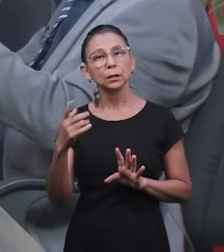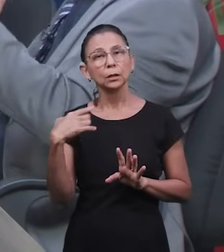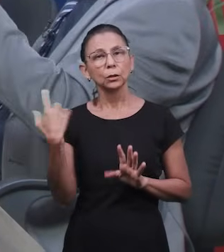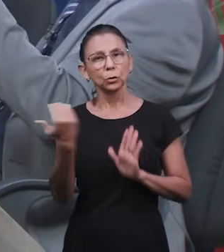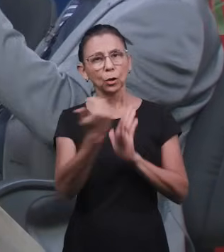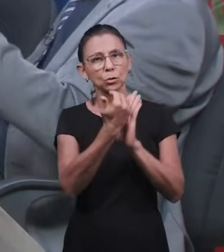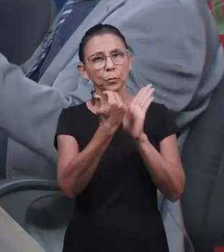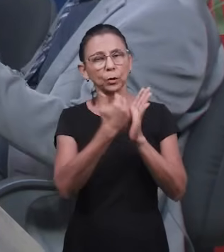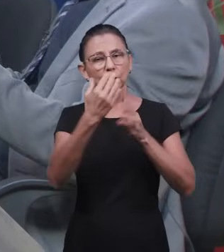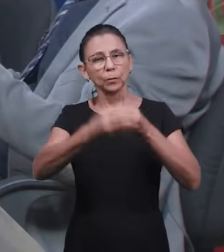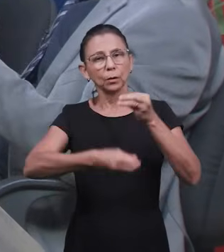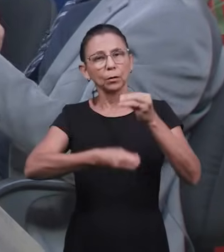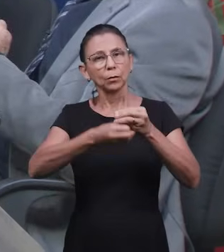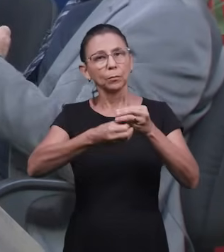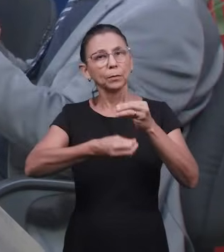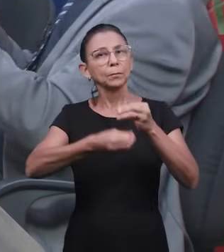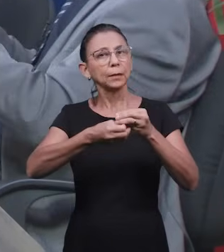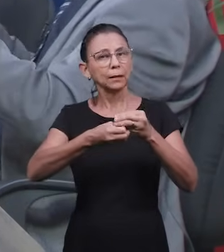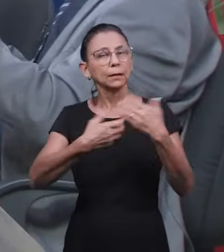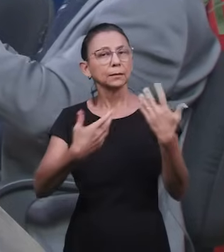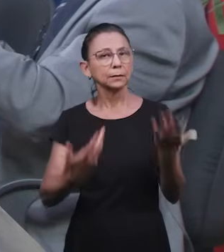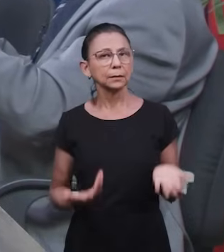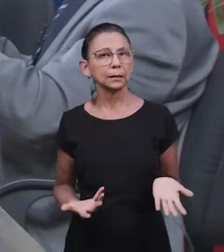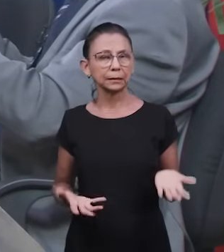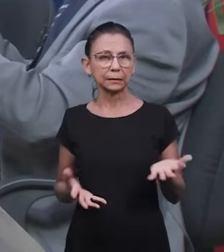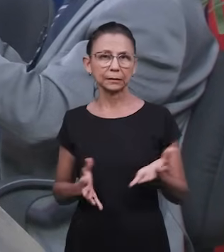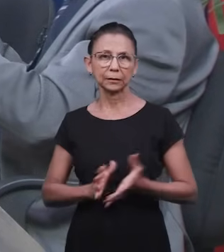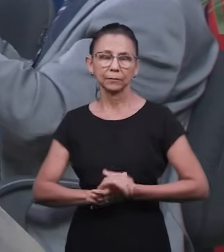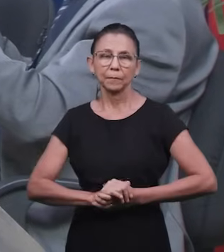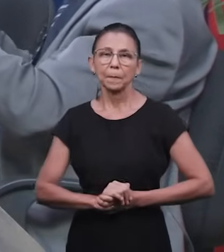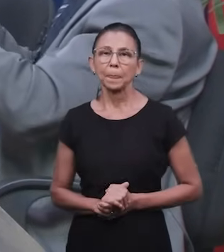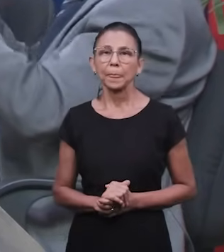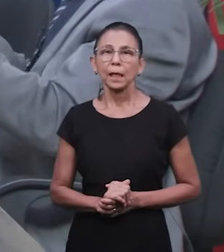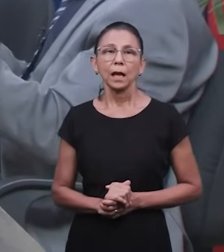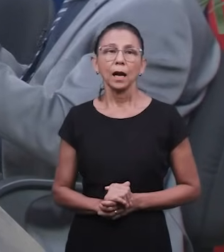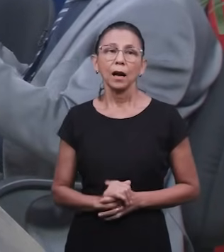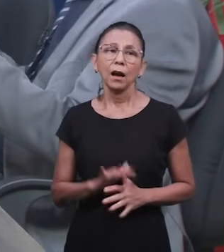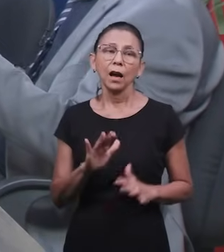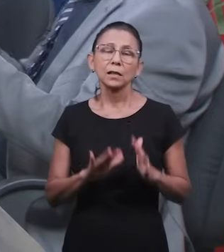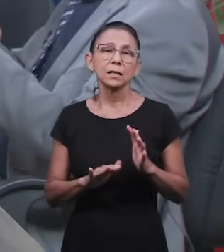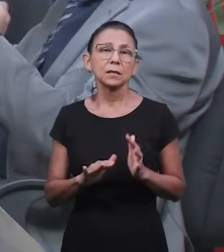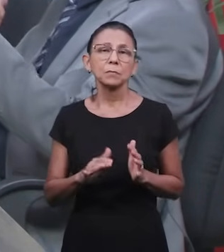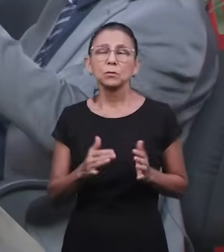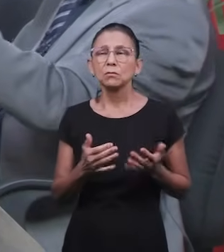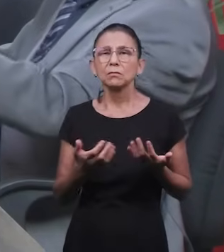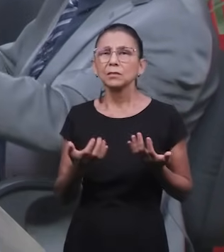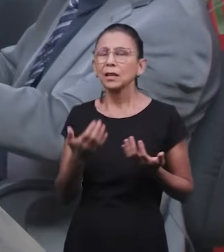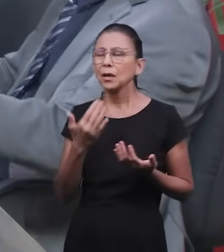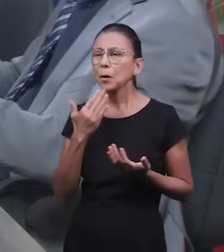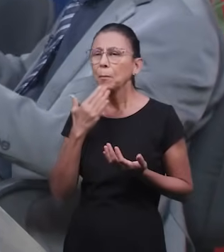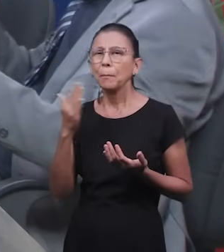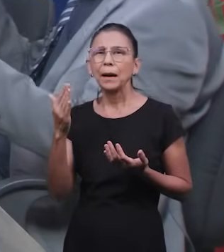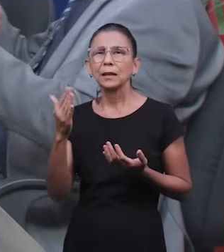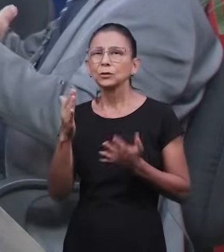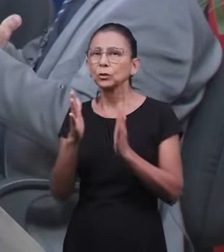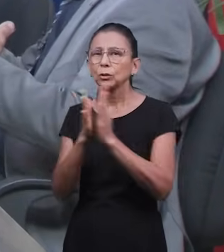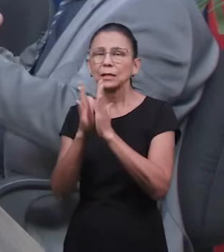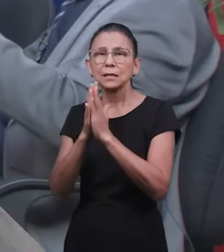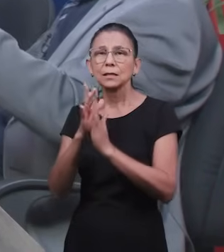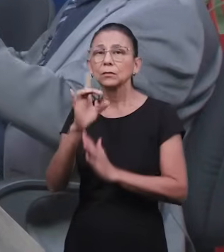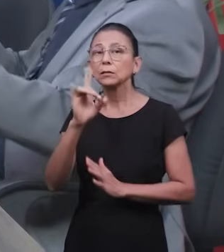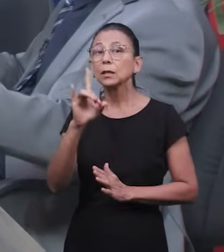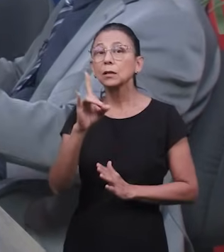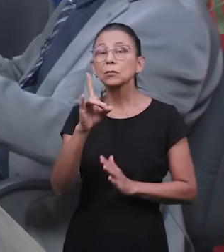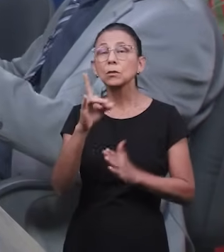apoio mesmo. Às vezes nem a pessoa não liga nem para pedir uma oração, liga para pedir uma orientação